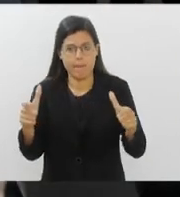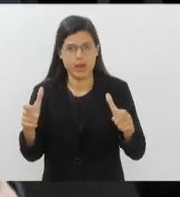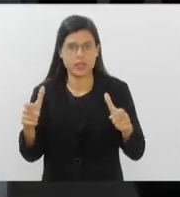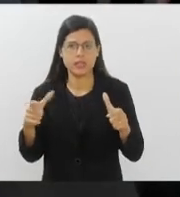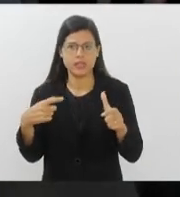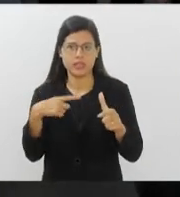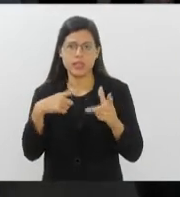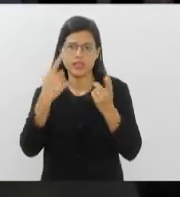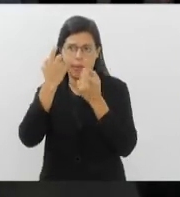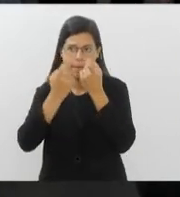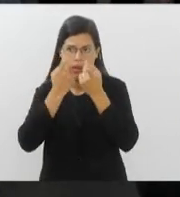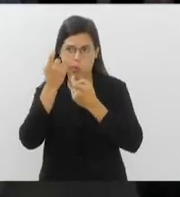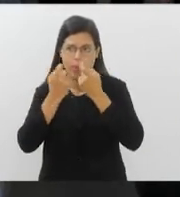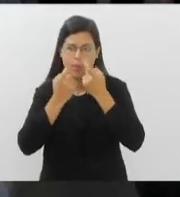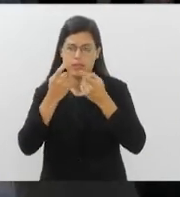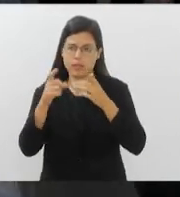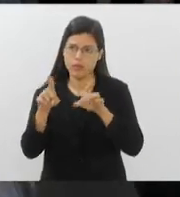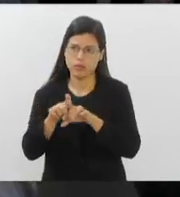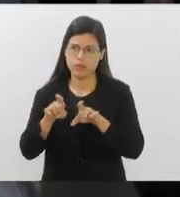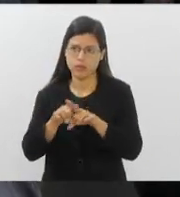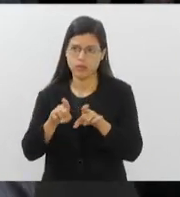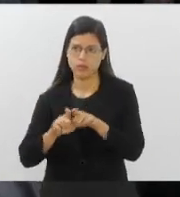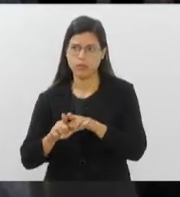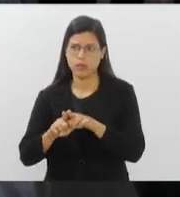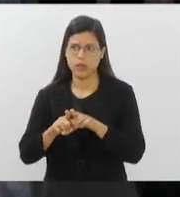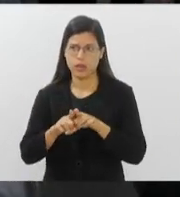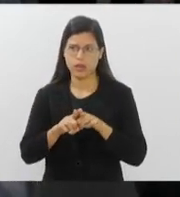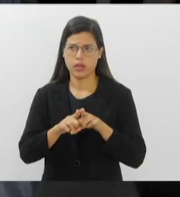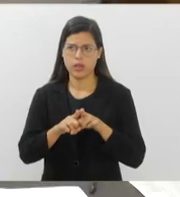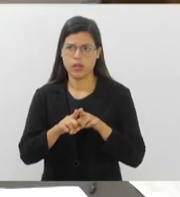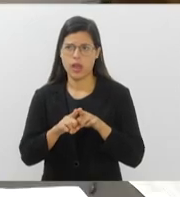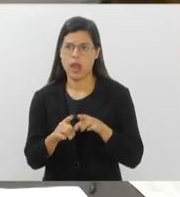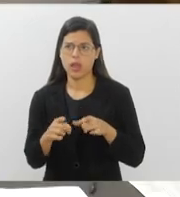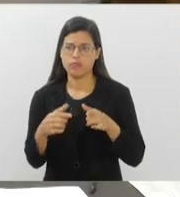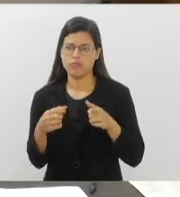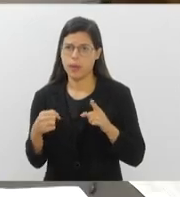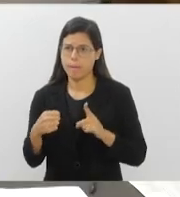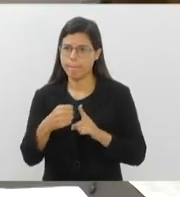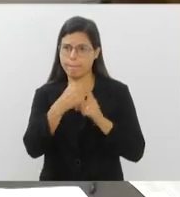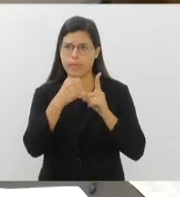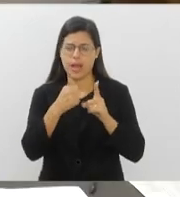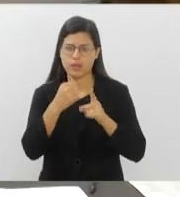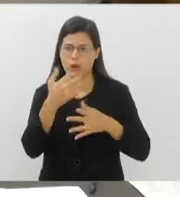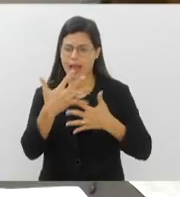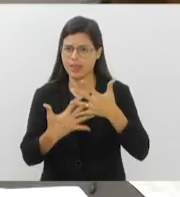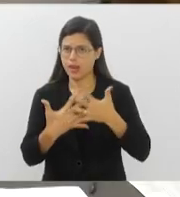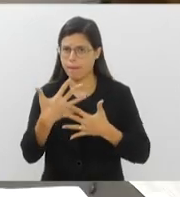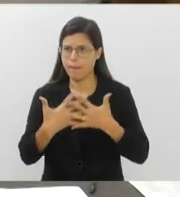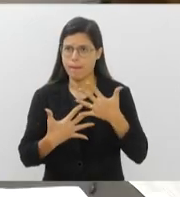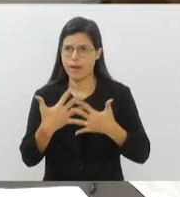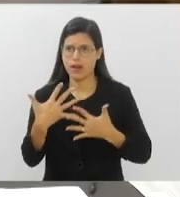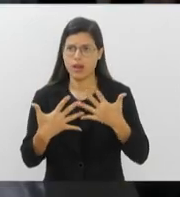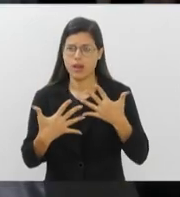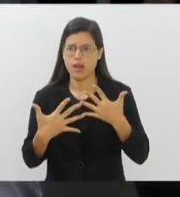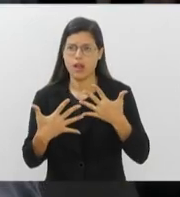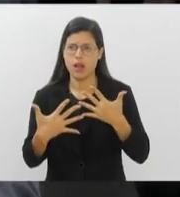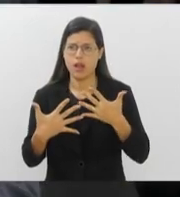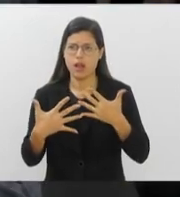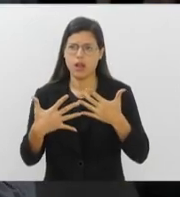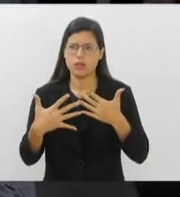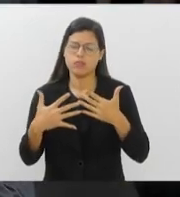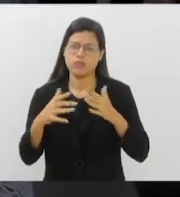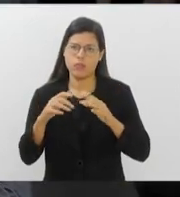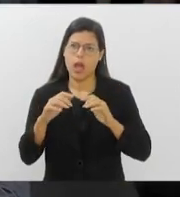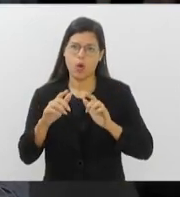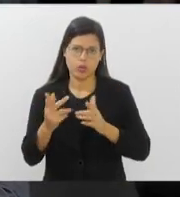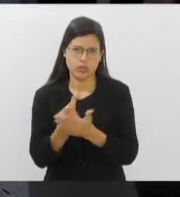é a invasão. Quando eu pedi você vista, também eu fiquei um pouco em dúvida. Tendo um impacto que pode atrapalhar inviabiliza o negócio. A realização do próprio